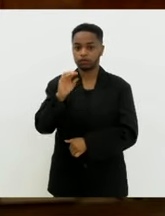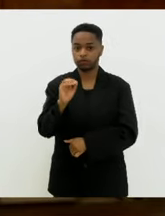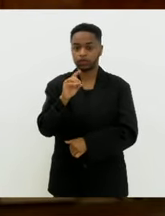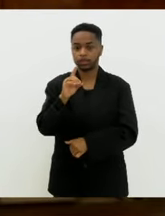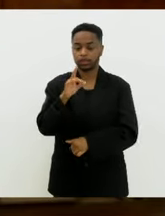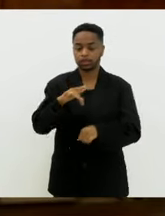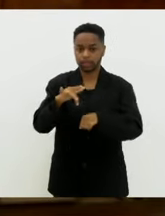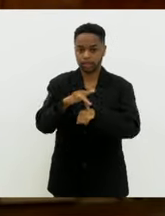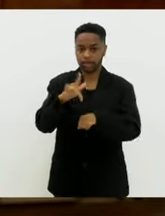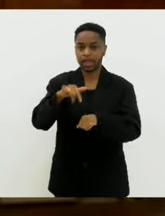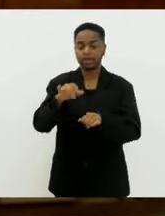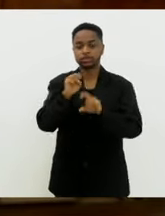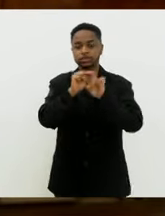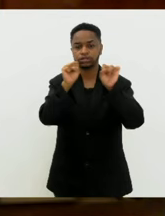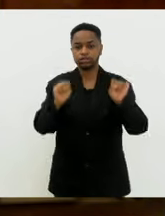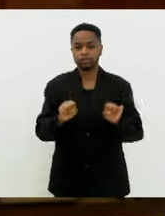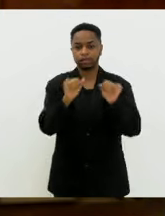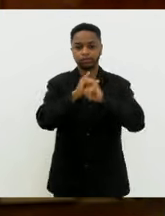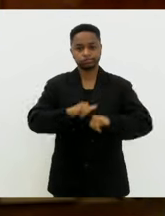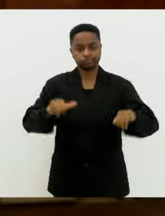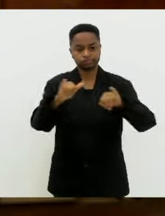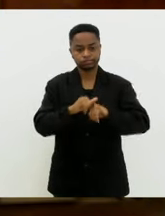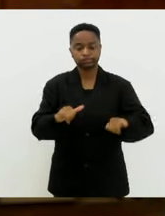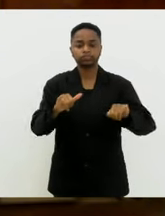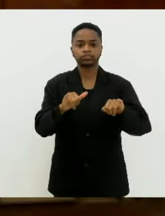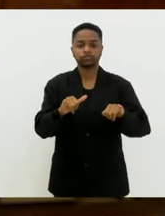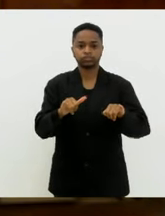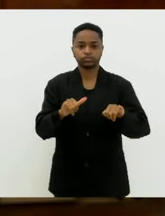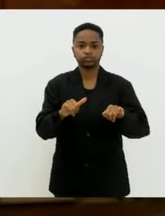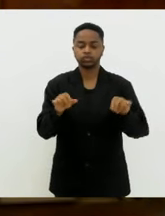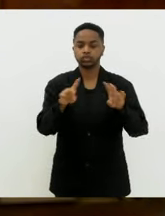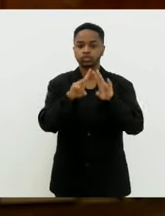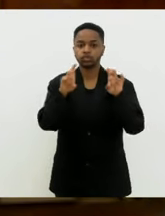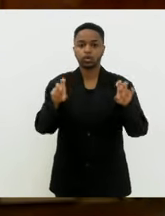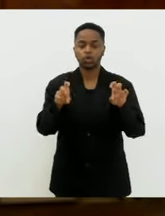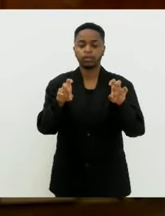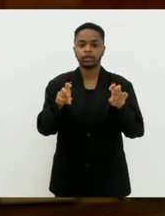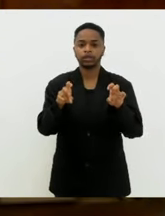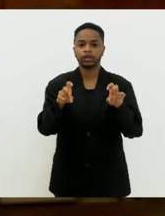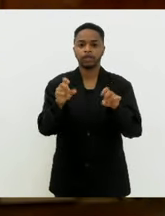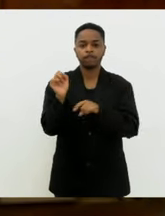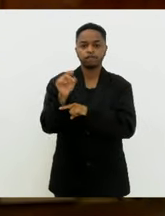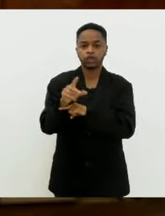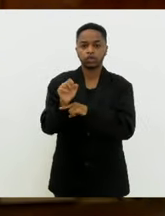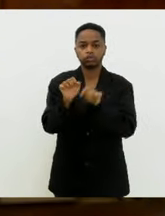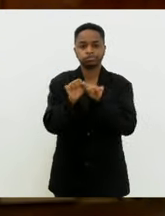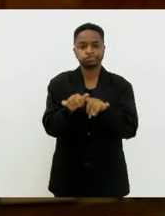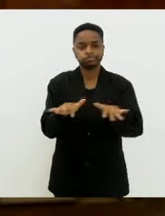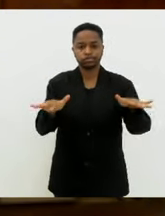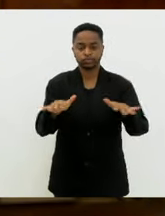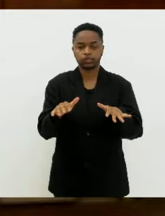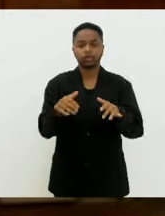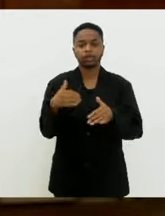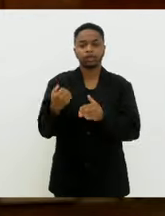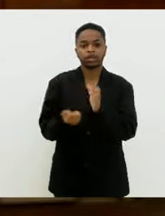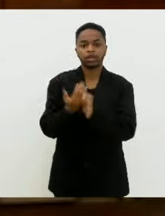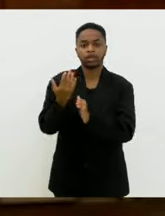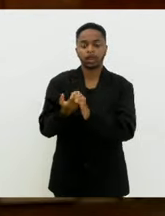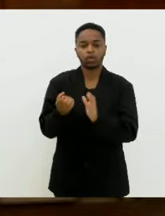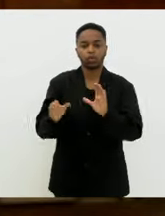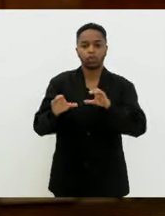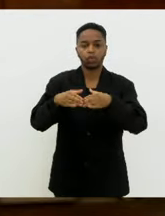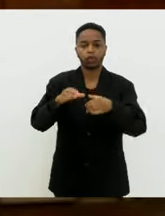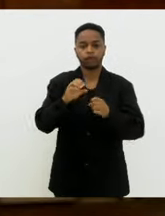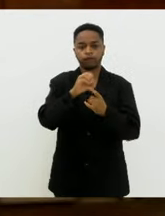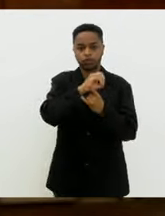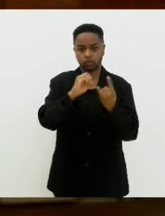sistema de alerta para arboviroses, desenvolvido por pesquisadores da Fundação Fiocruz e também